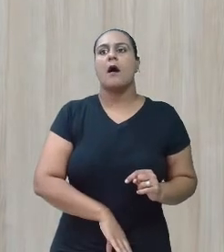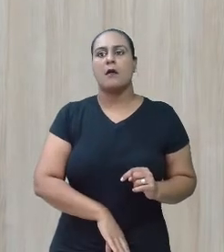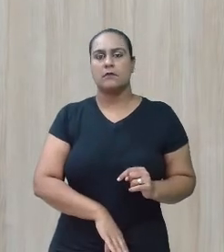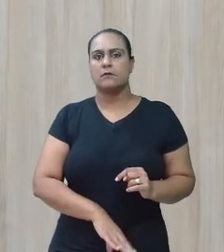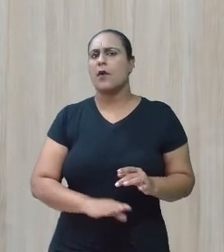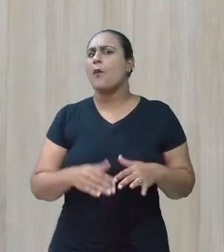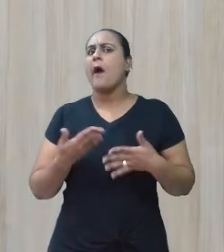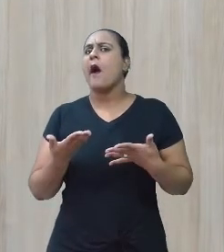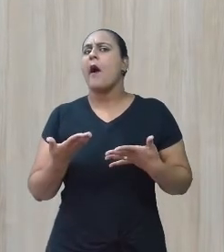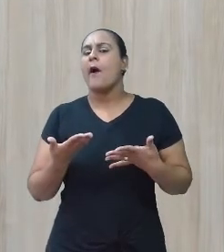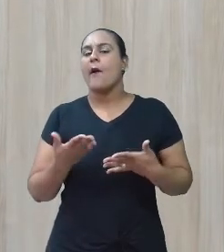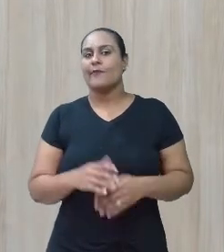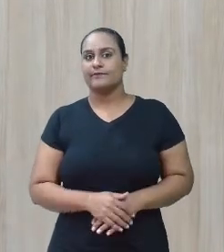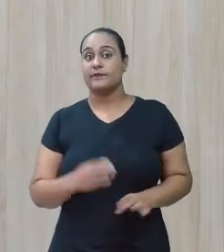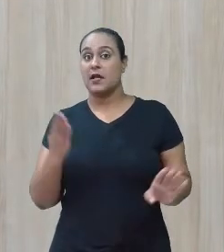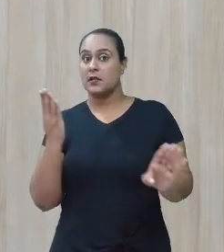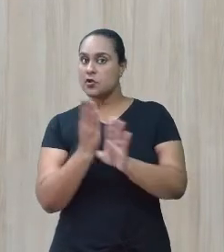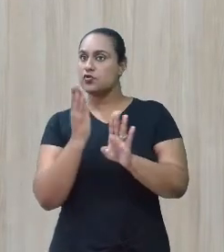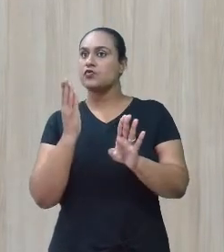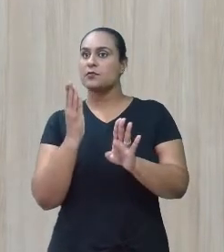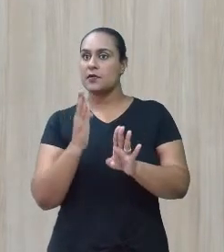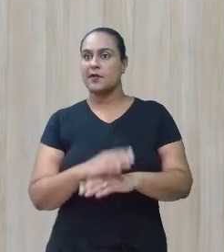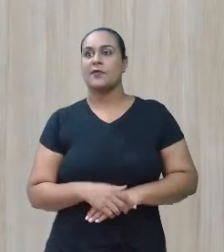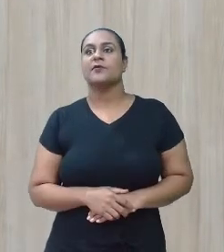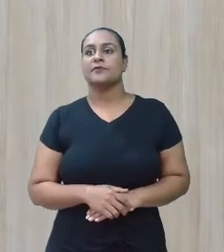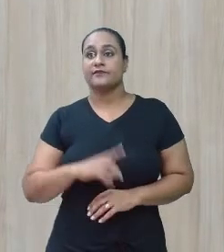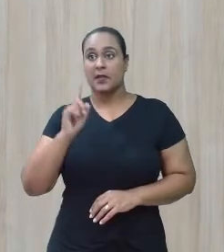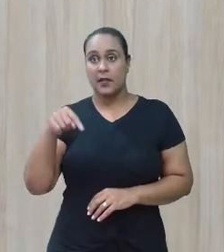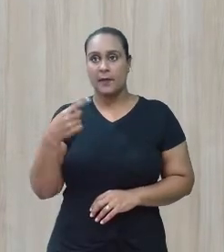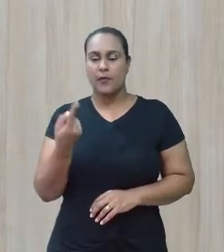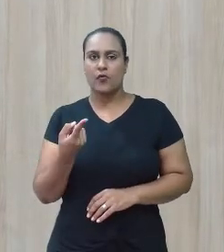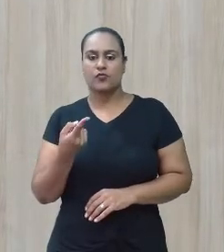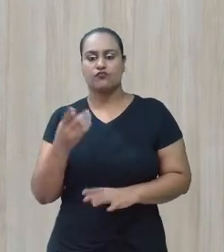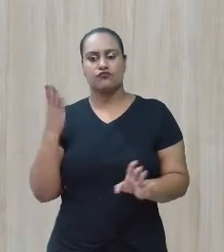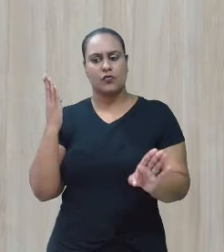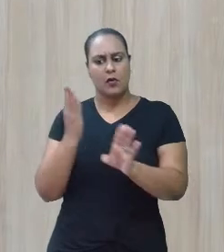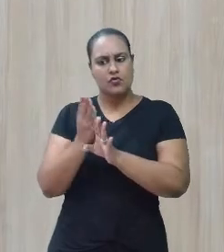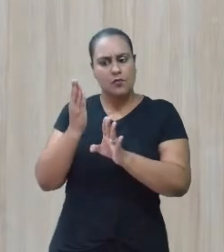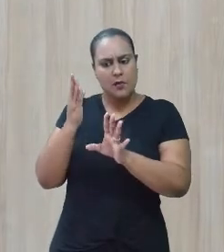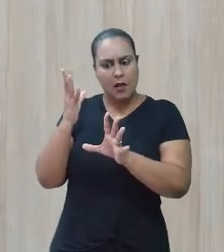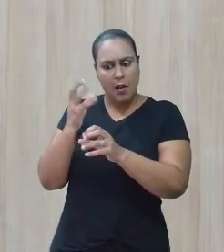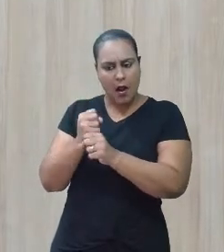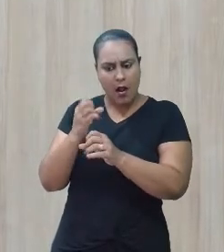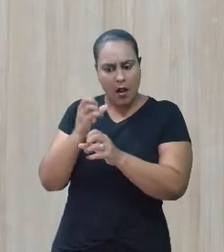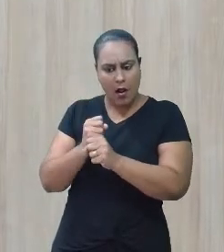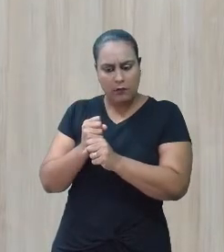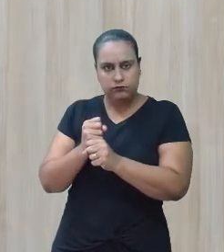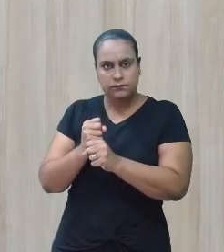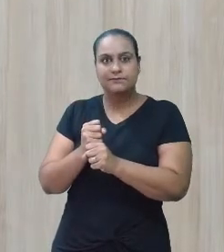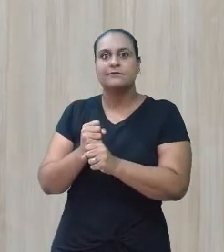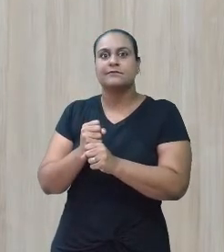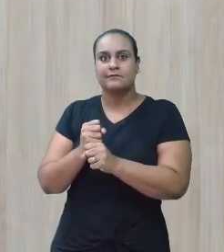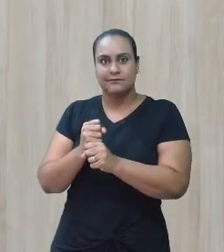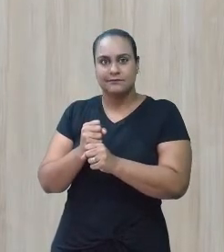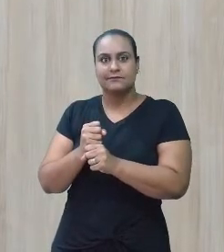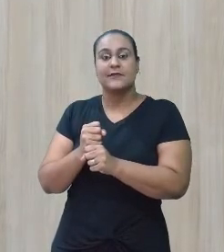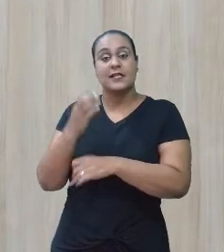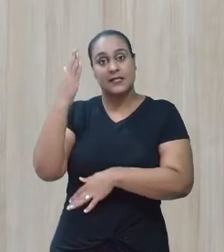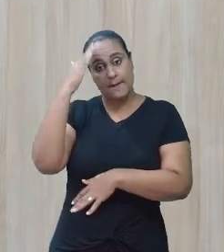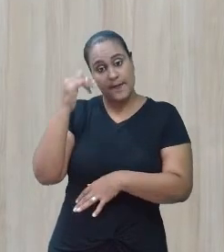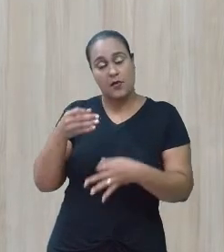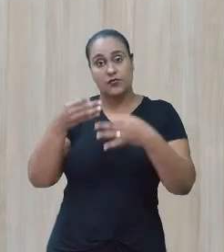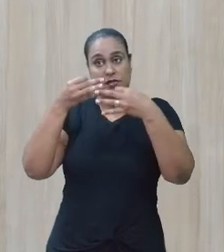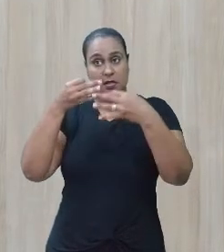período fértil. E aqui nós vemos que, após você realizar vários cálculos e determinar